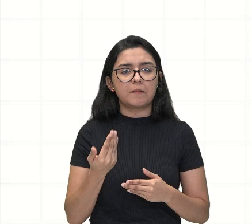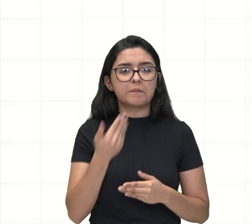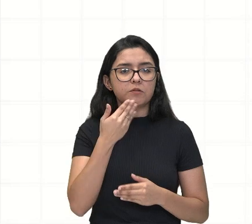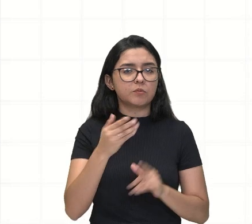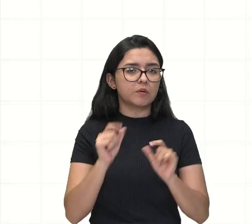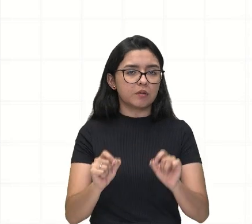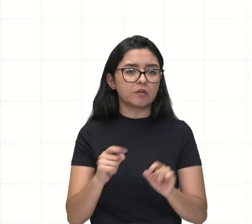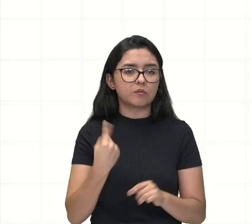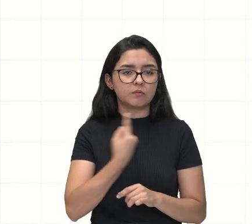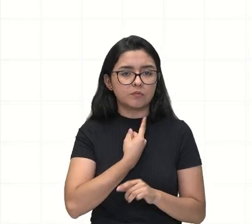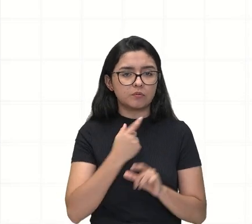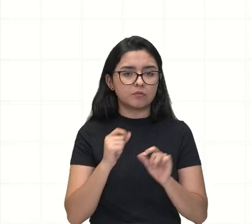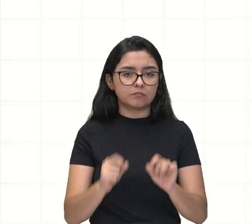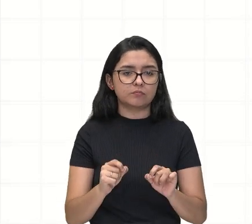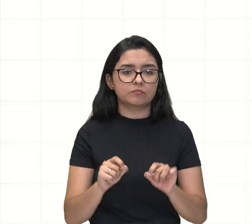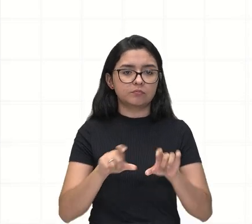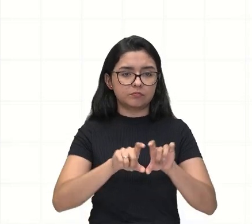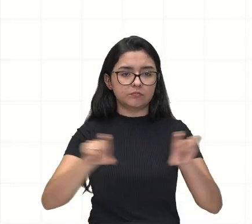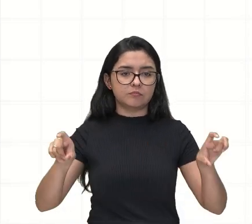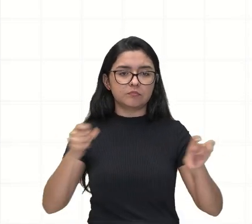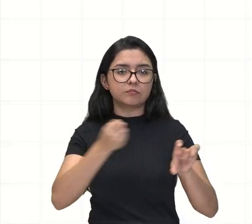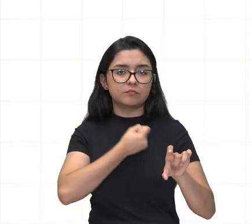numérica.